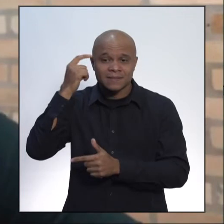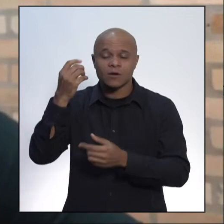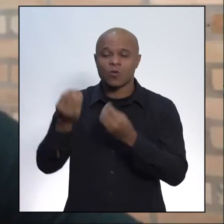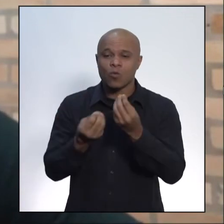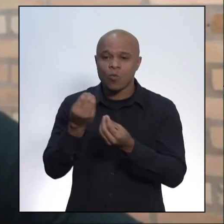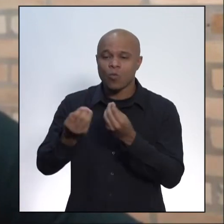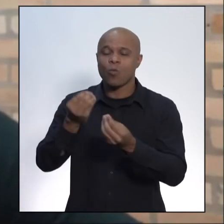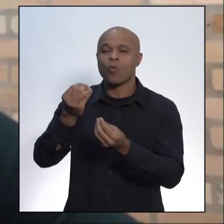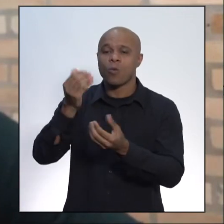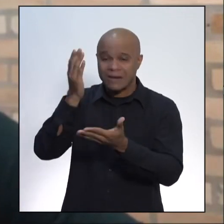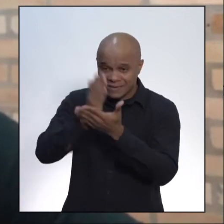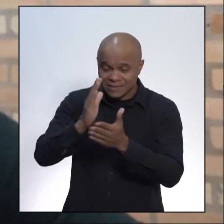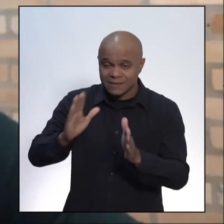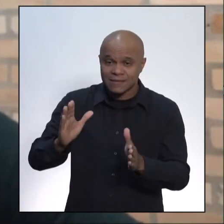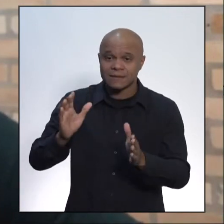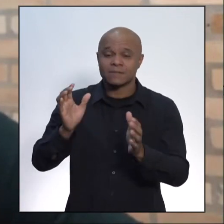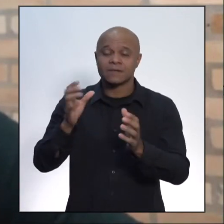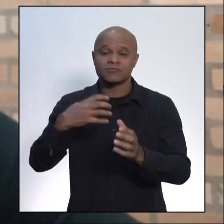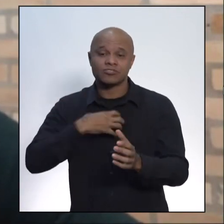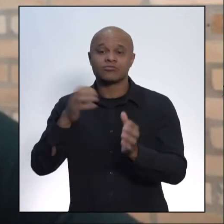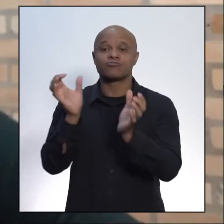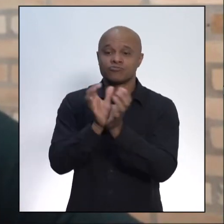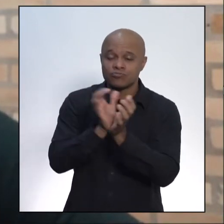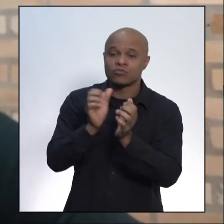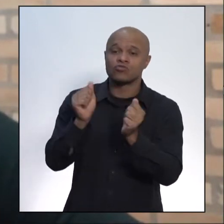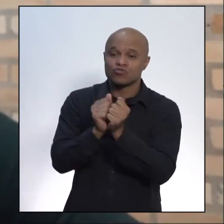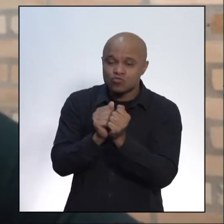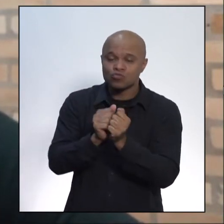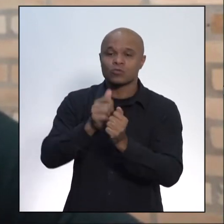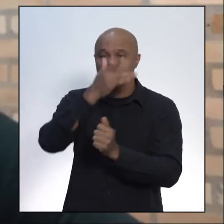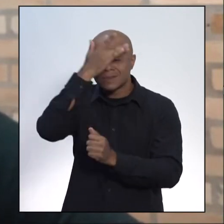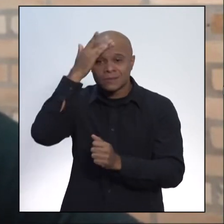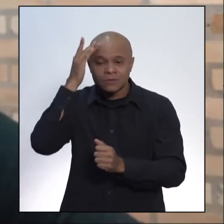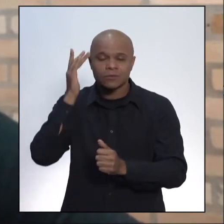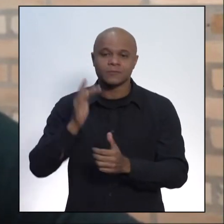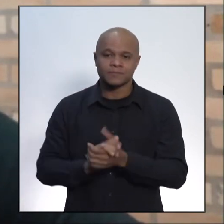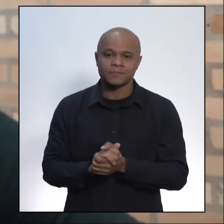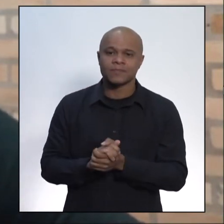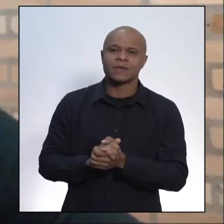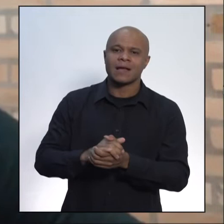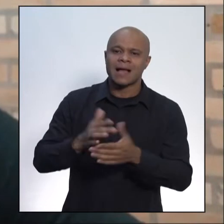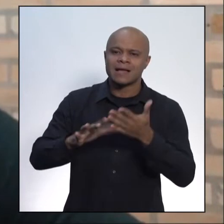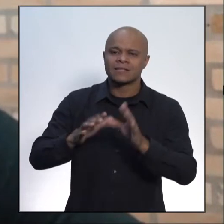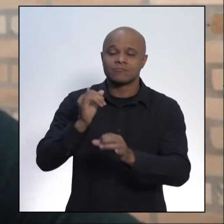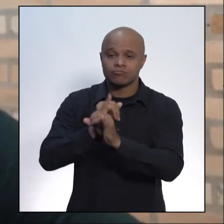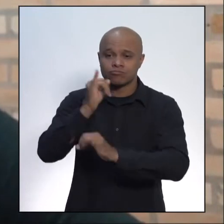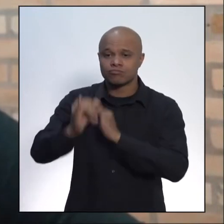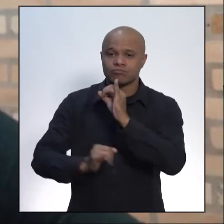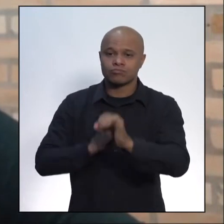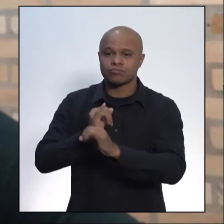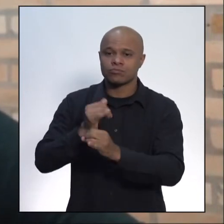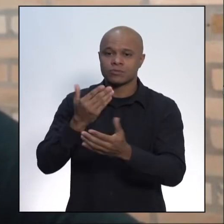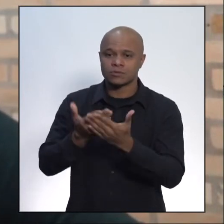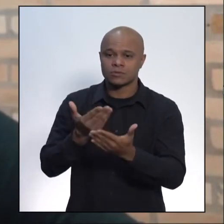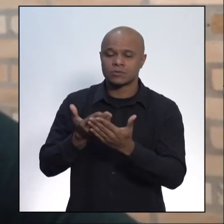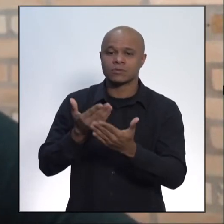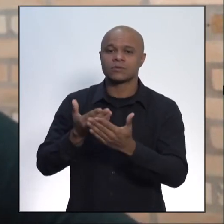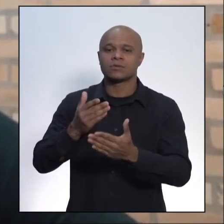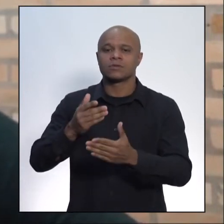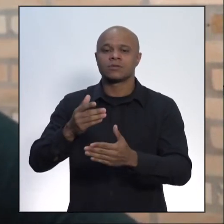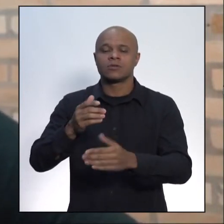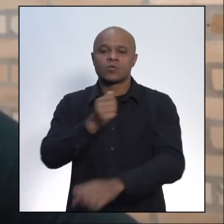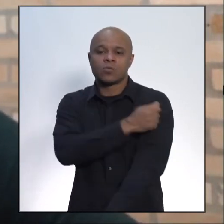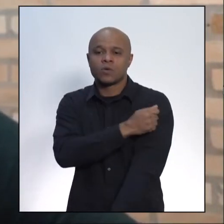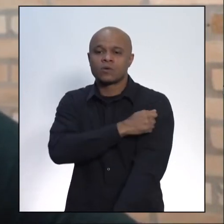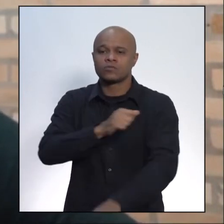coletiva. Claro que às vezes aconteceu uma situação ali, você está na sua aula online, o aluno escreveu algo, a gente tem ouvido inúmeros professores falando sobre